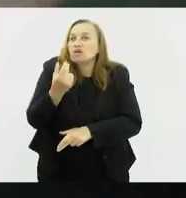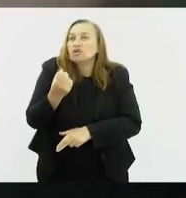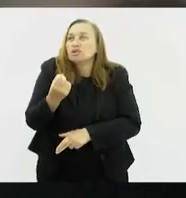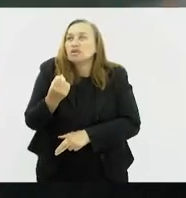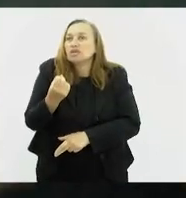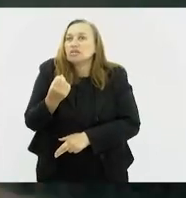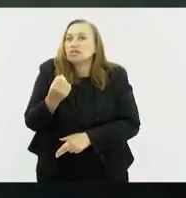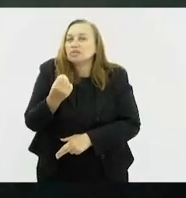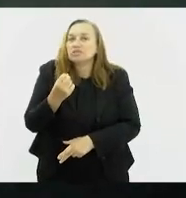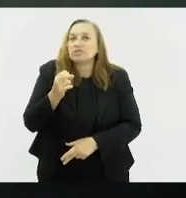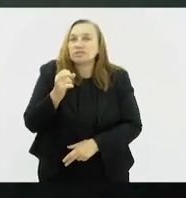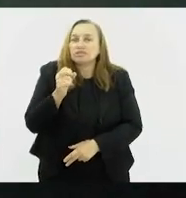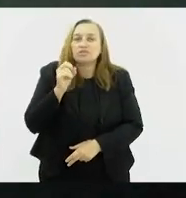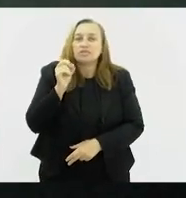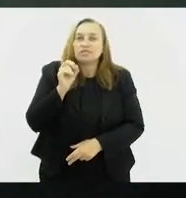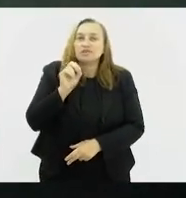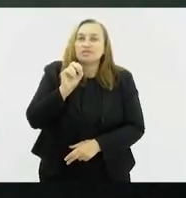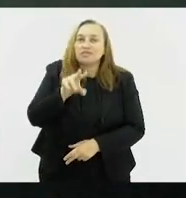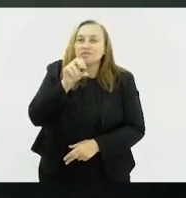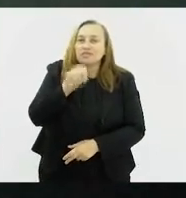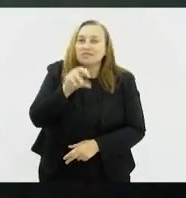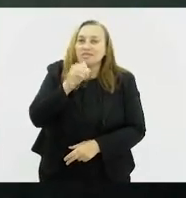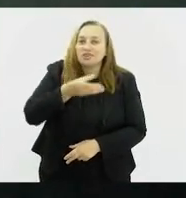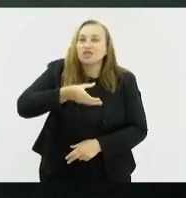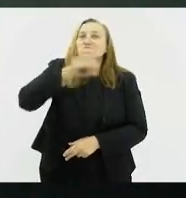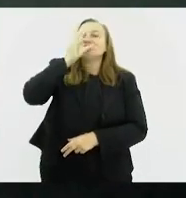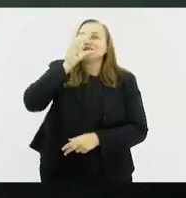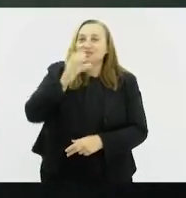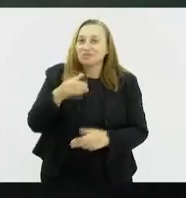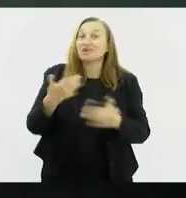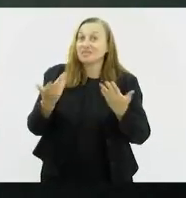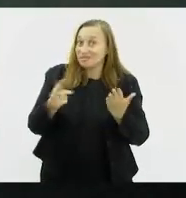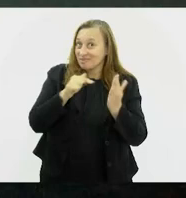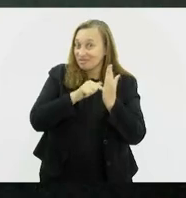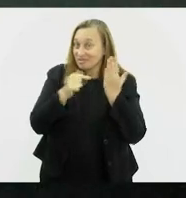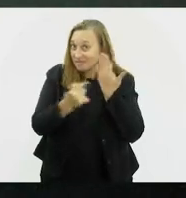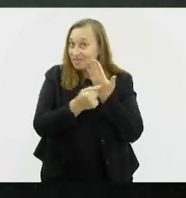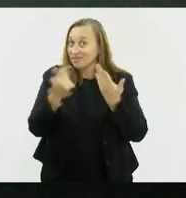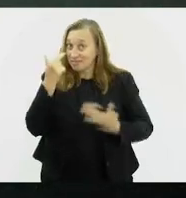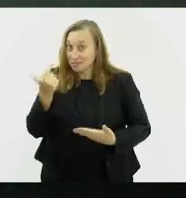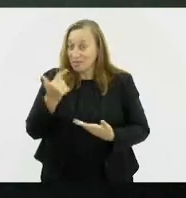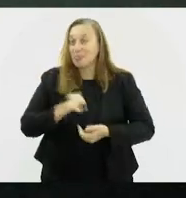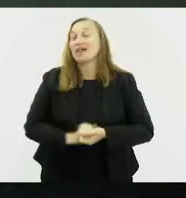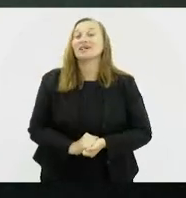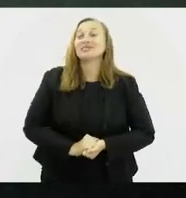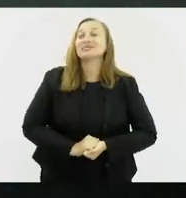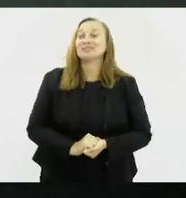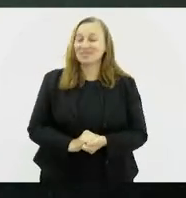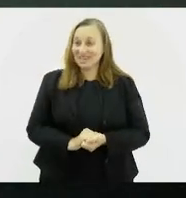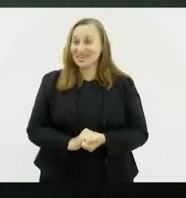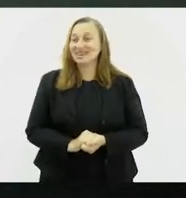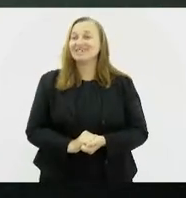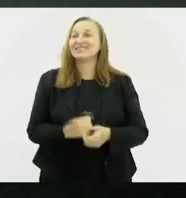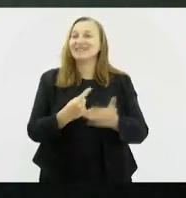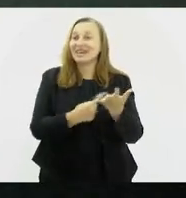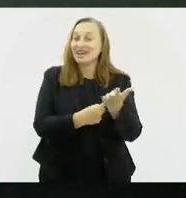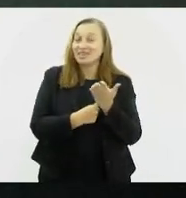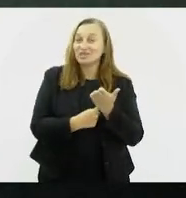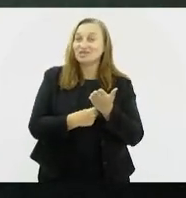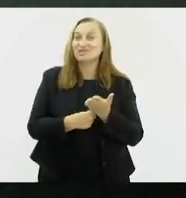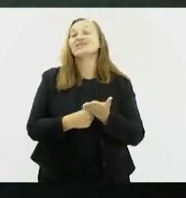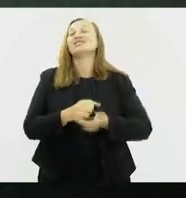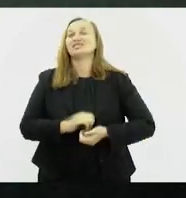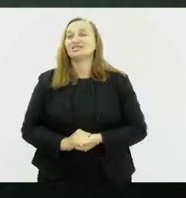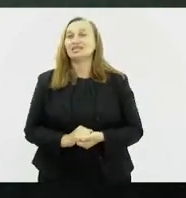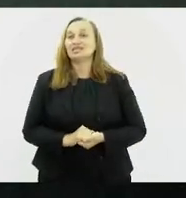vai morrer. Então, façamos mais paz, que isso ajuda a gente a recuperar de